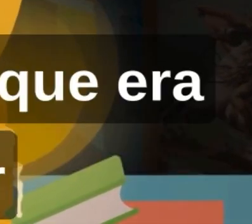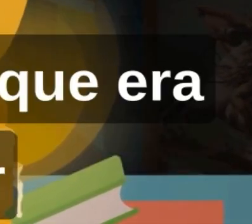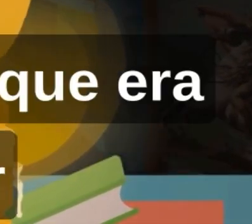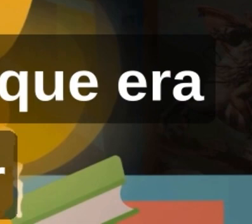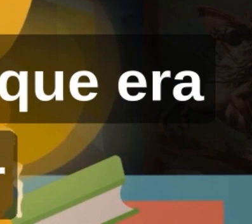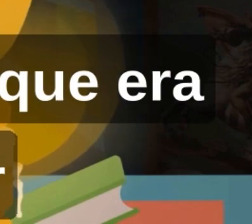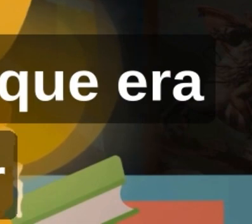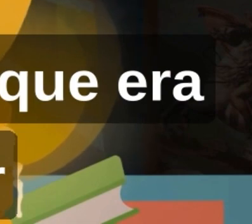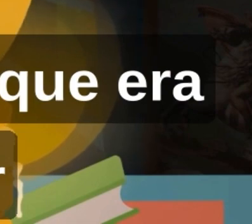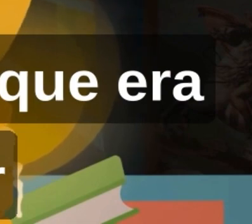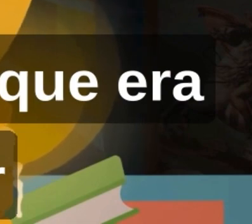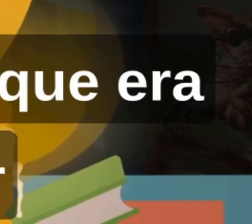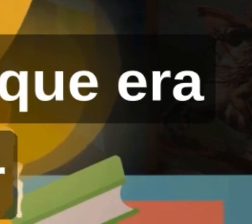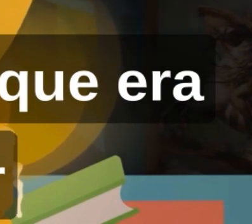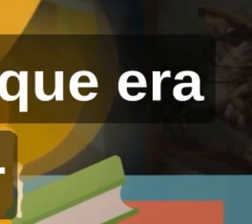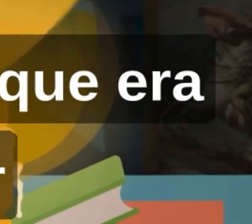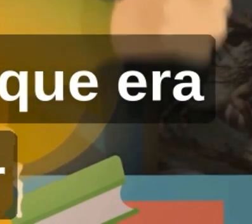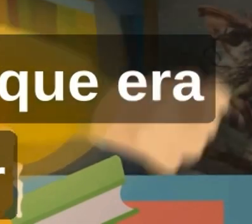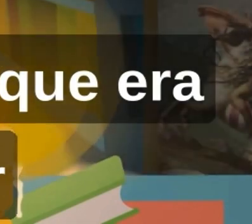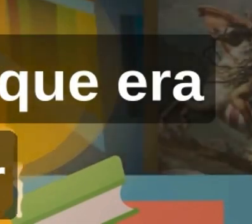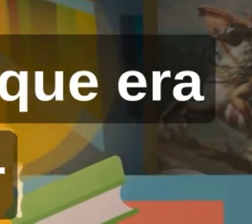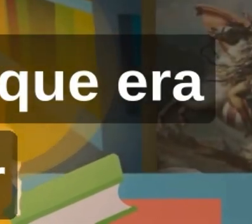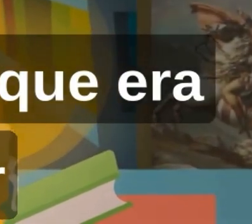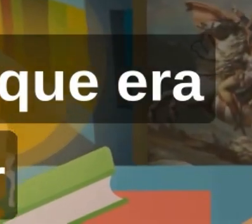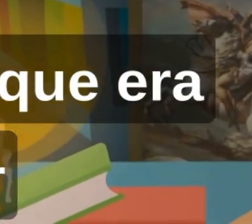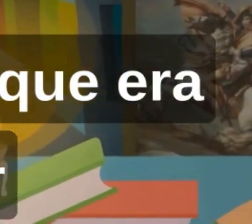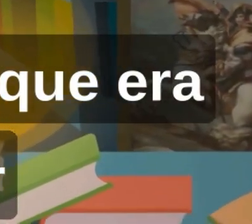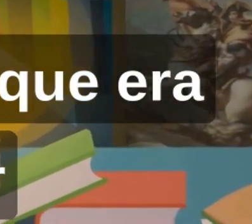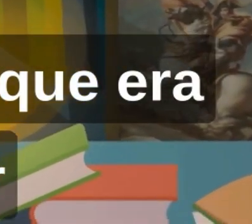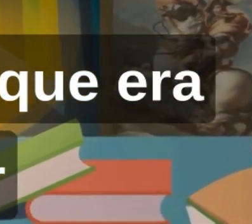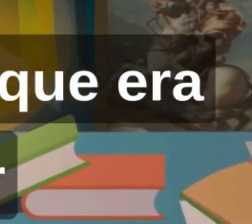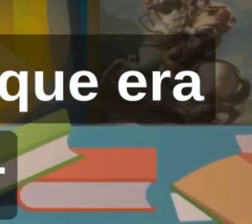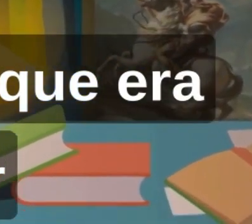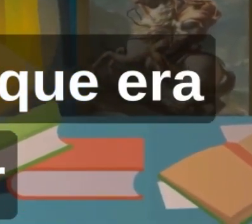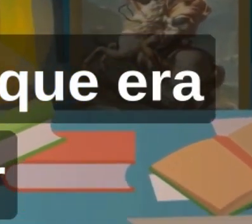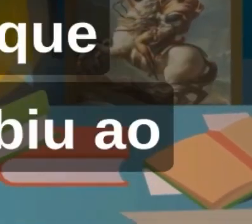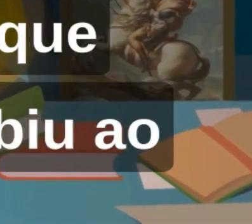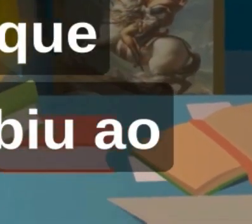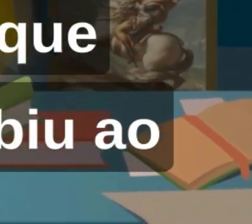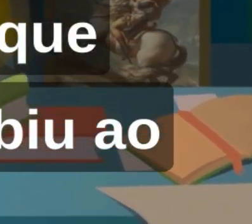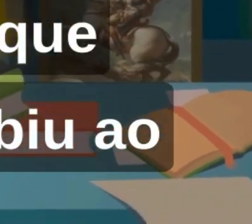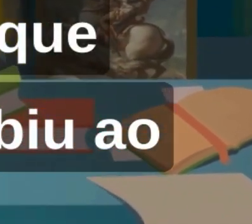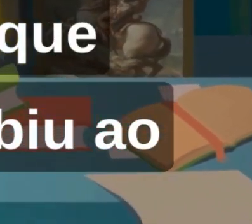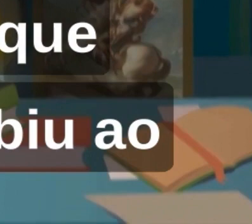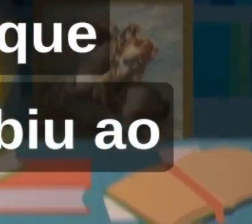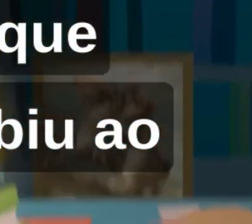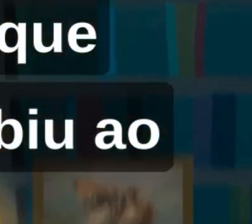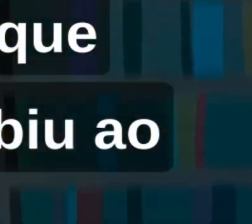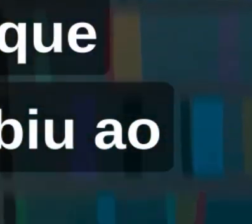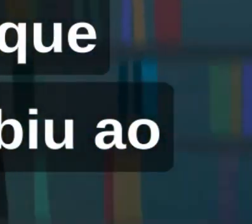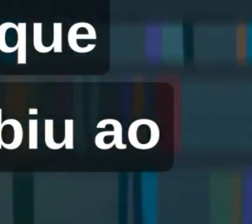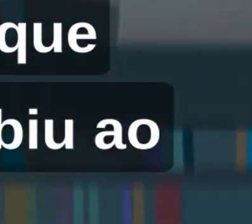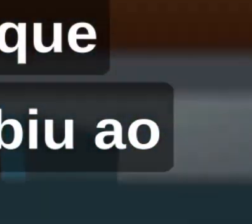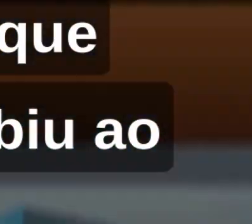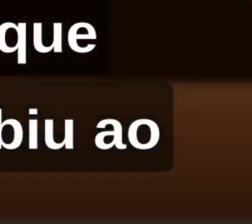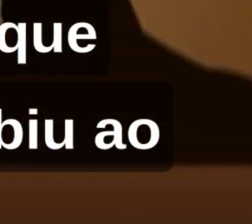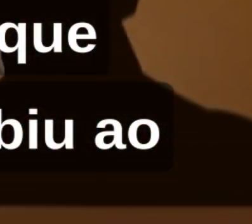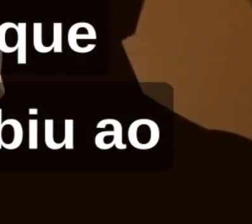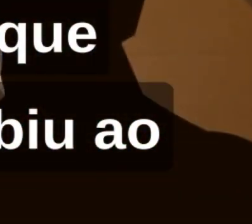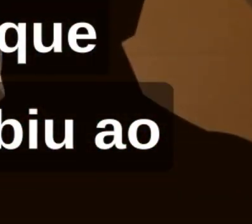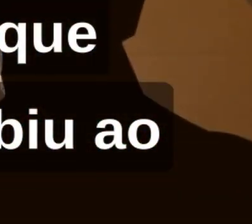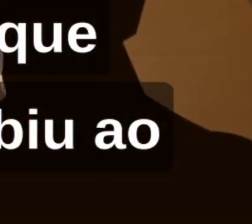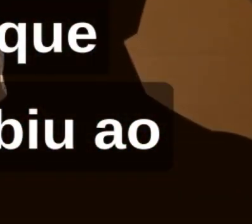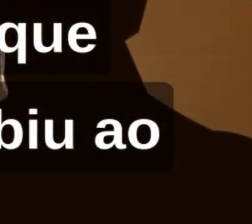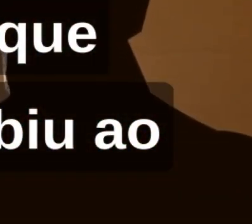Quixote de La Mancha. Dom Quixote preparou tudo o que era necessário para ser um cavaleiro, como os que apareciam nos livros.